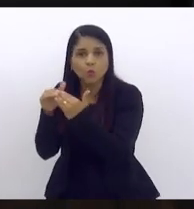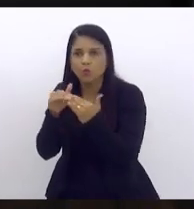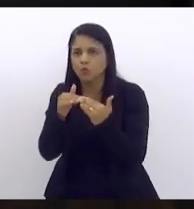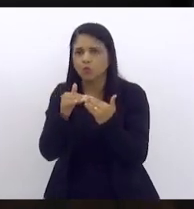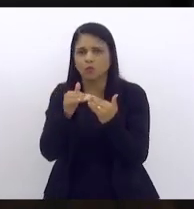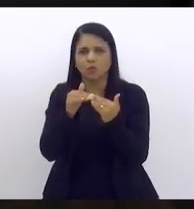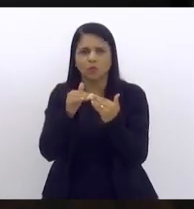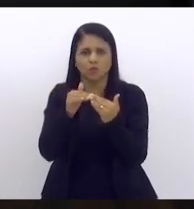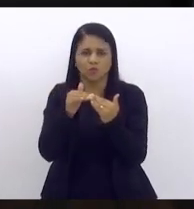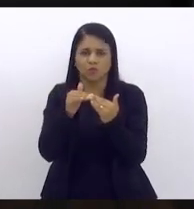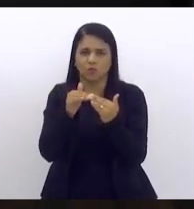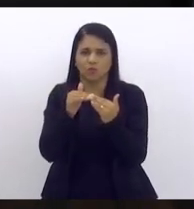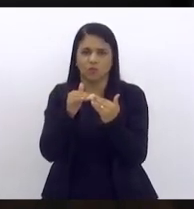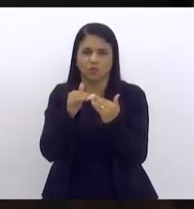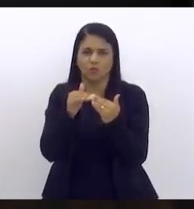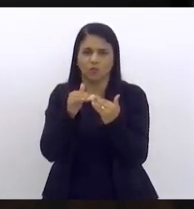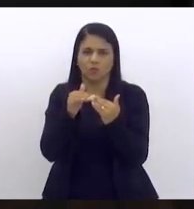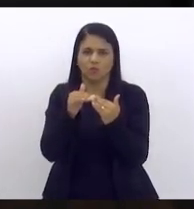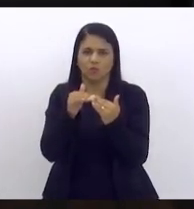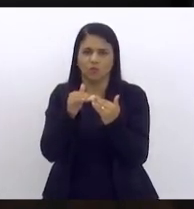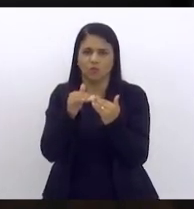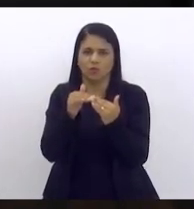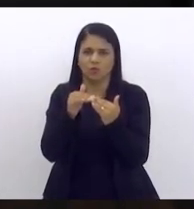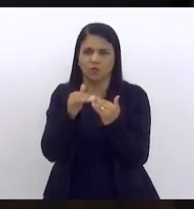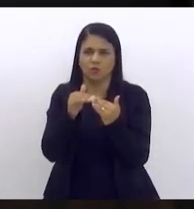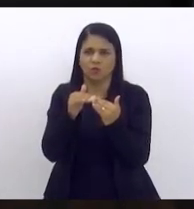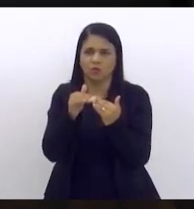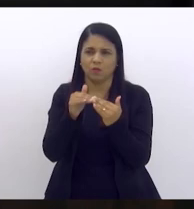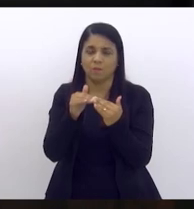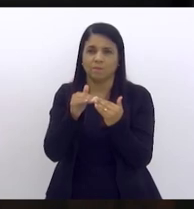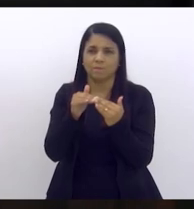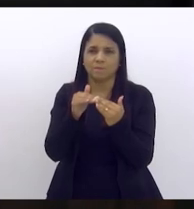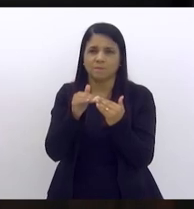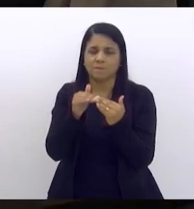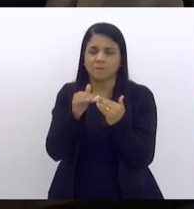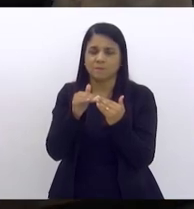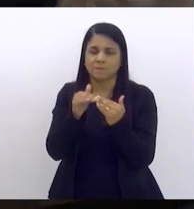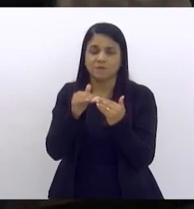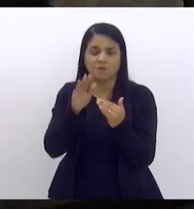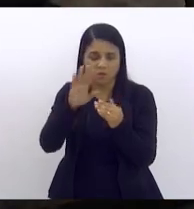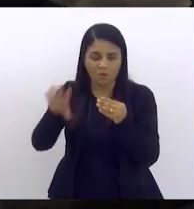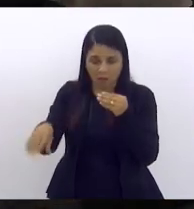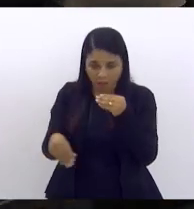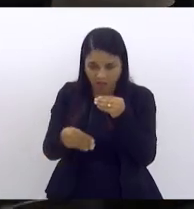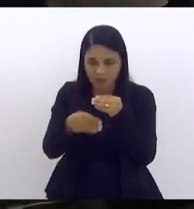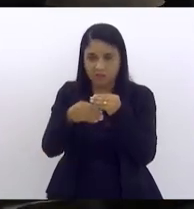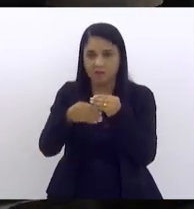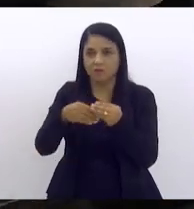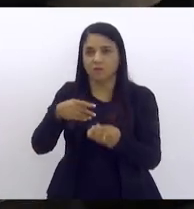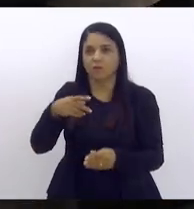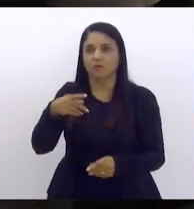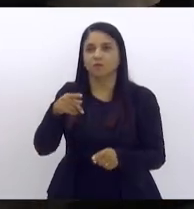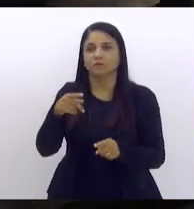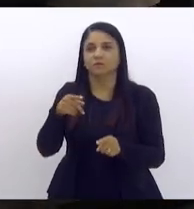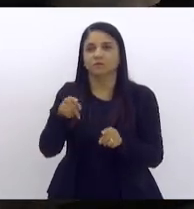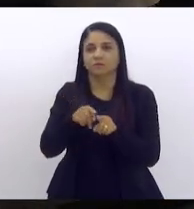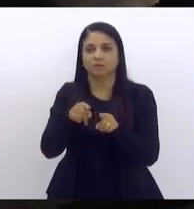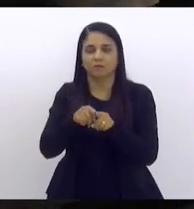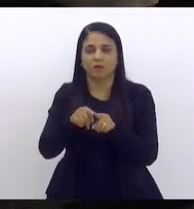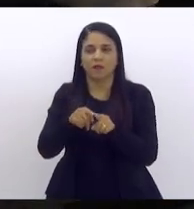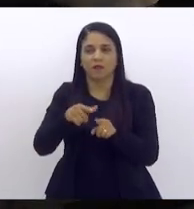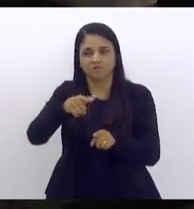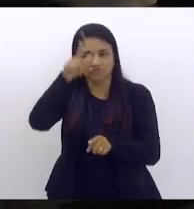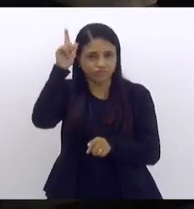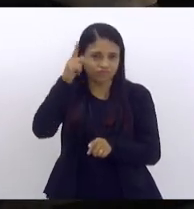lugar de presidente, não quero me estender, quero me escrever para só para pegar um adendo na fala de Vossa Excelência e do que o deputado Luiz Paulo falou, fazendo coro